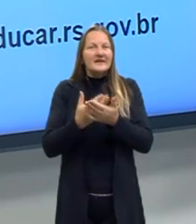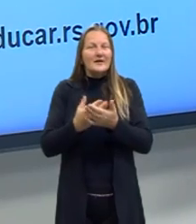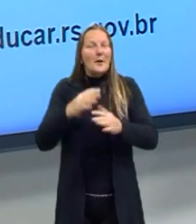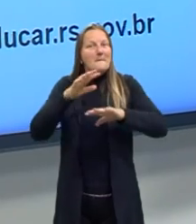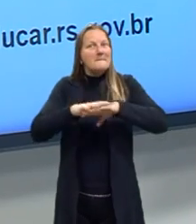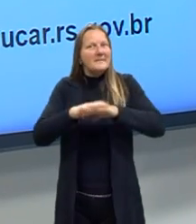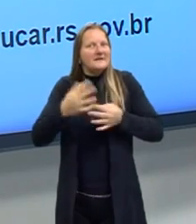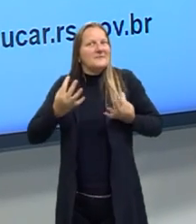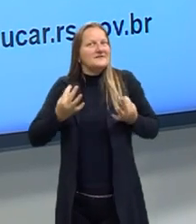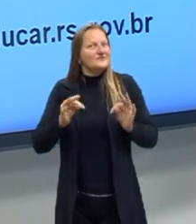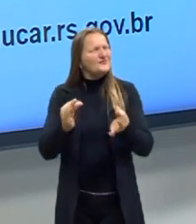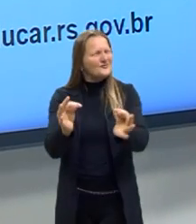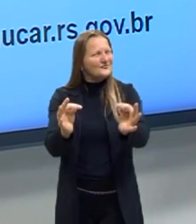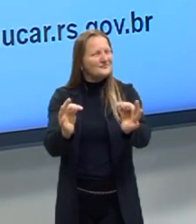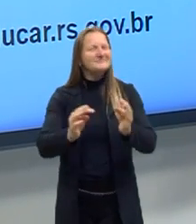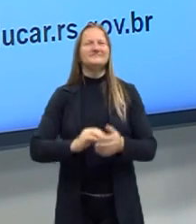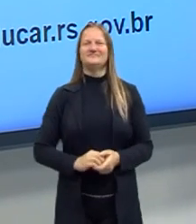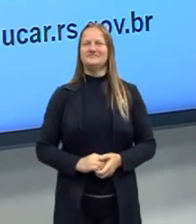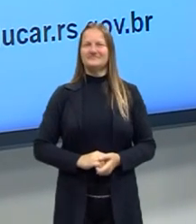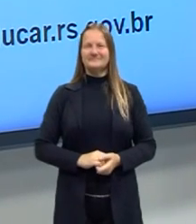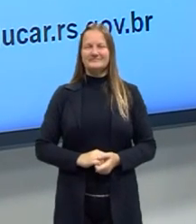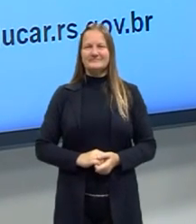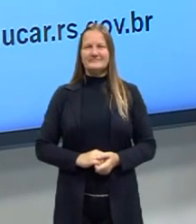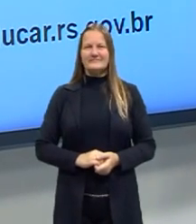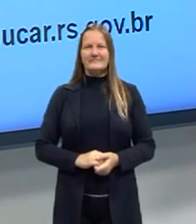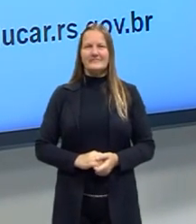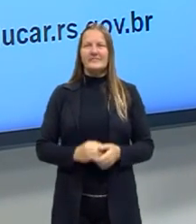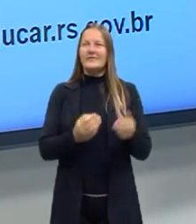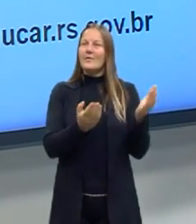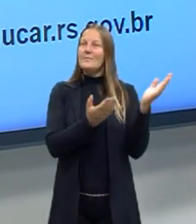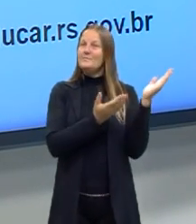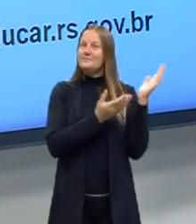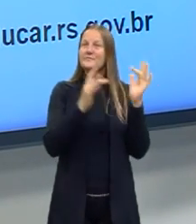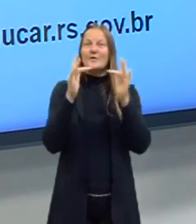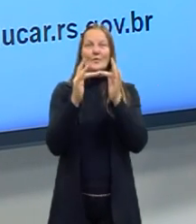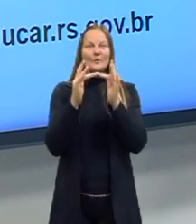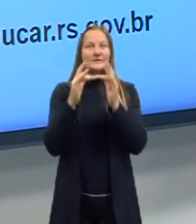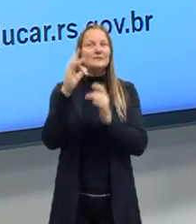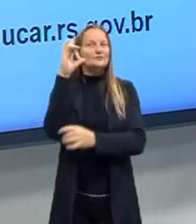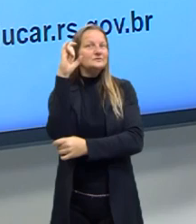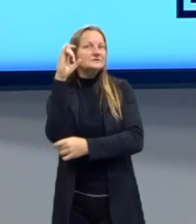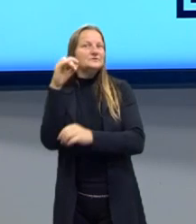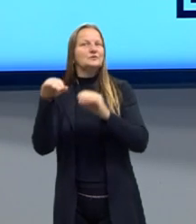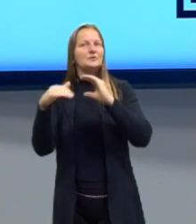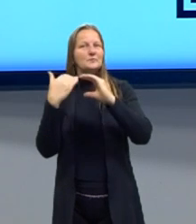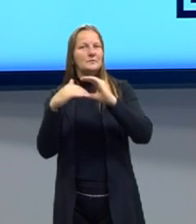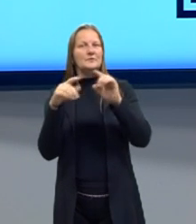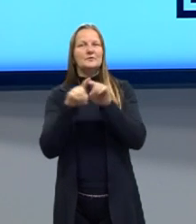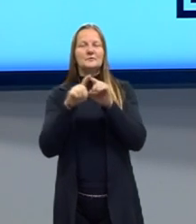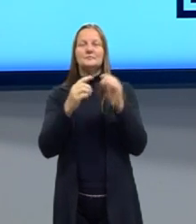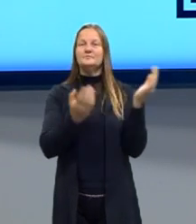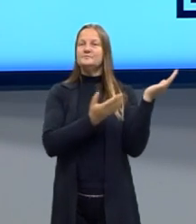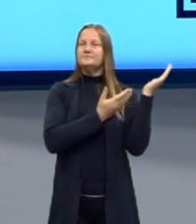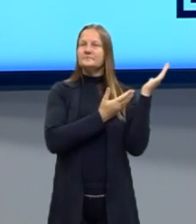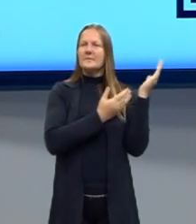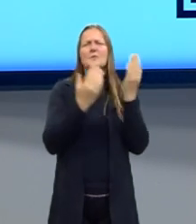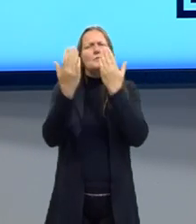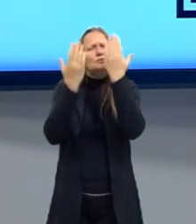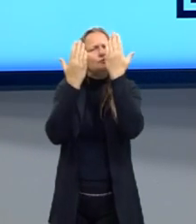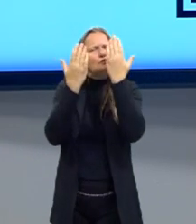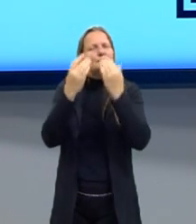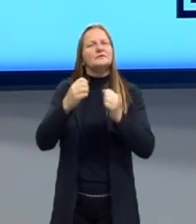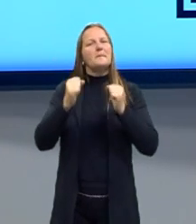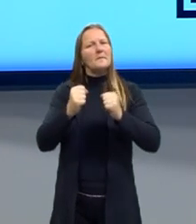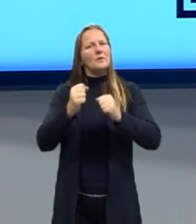de matemática e suas Tecnologias deixa aqui para vocês o insta e o e-mail se vocês quiserem tirar dúvidas